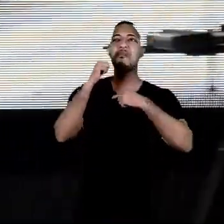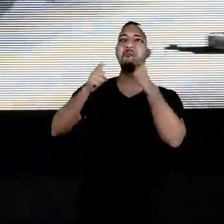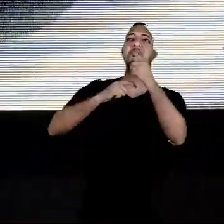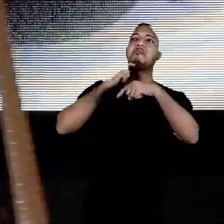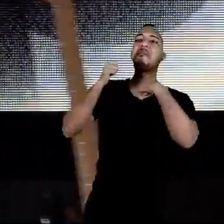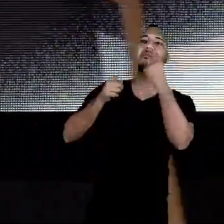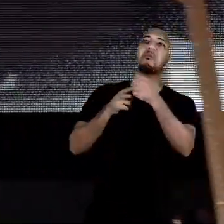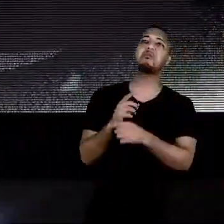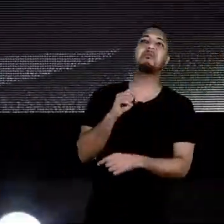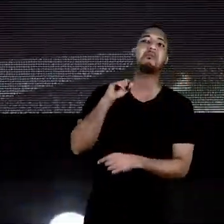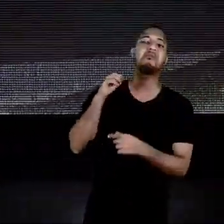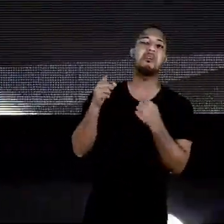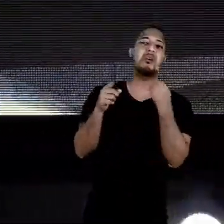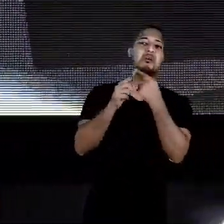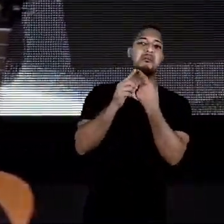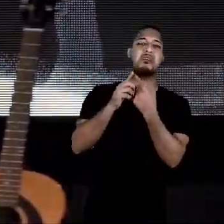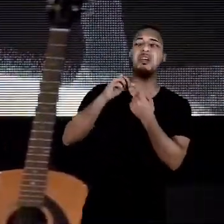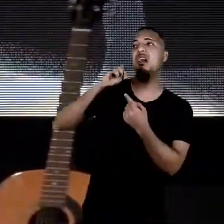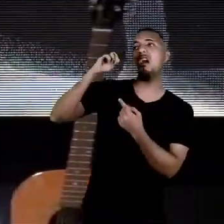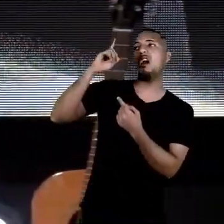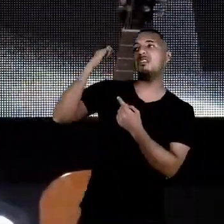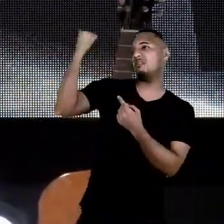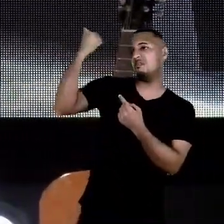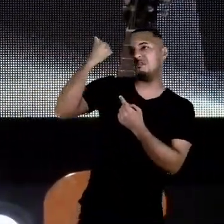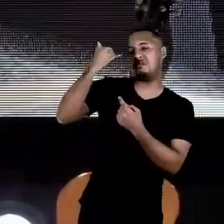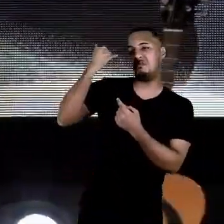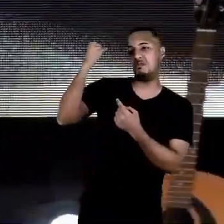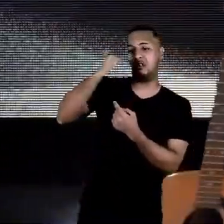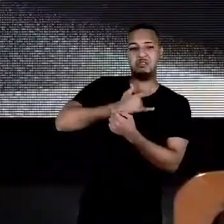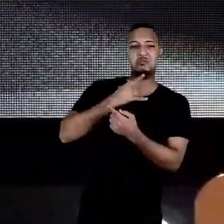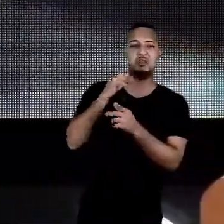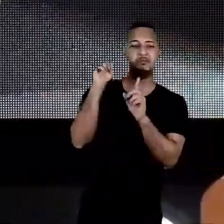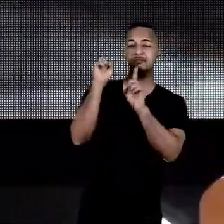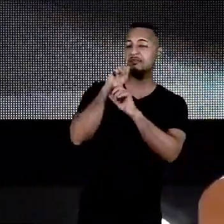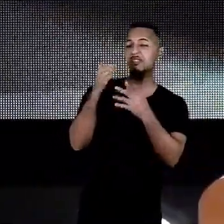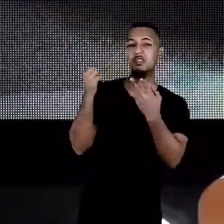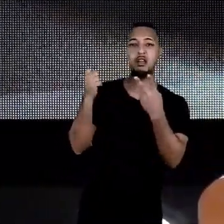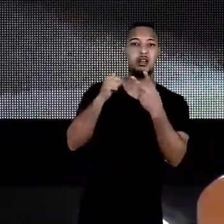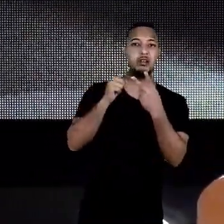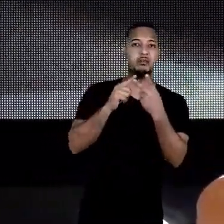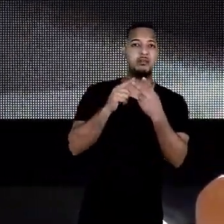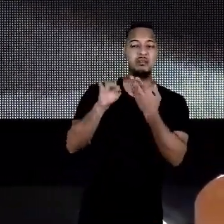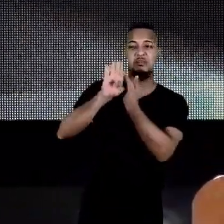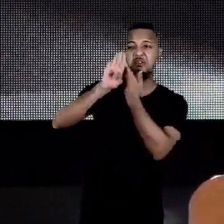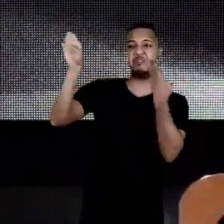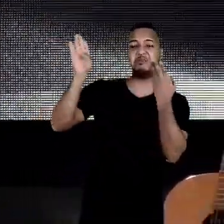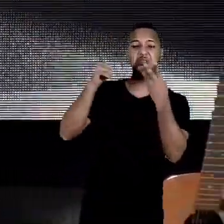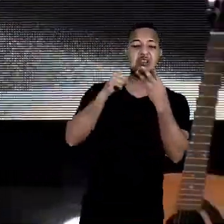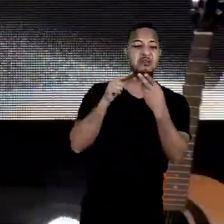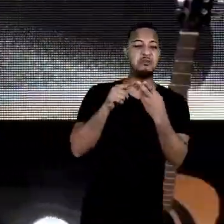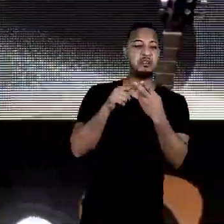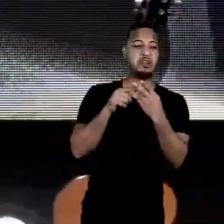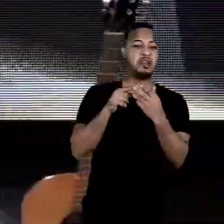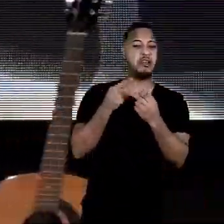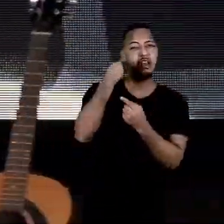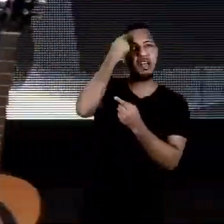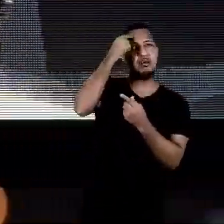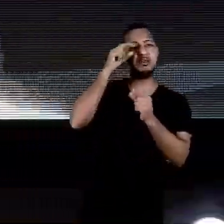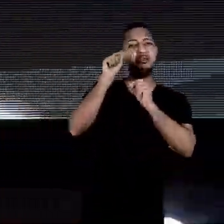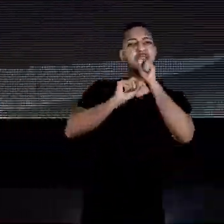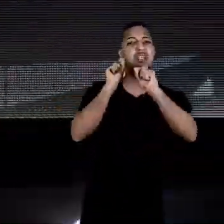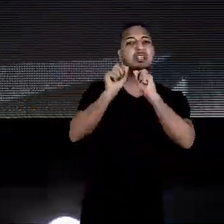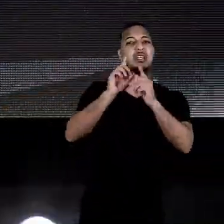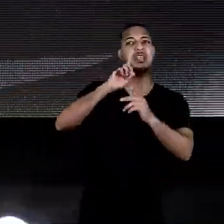nosso bem, que às vezes ouvir uma direção, um conselho, um comando de Deus, é como se Deus estivesse preparando o pior para a nossa vida, quando na